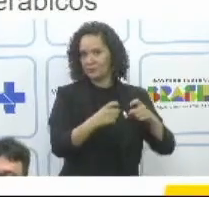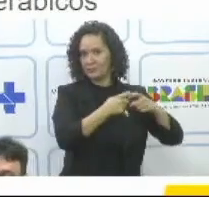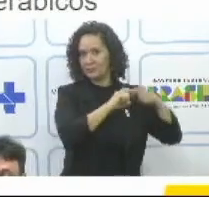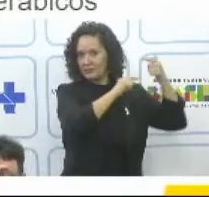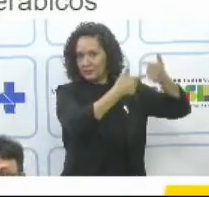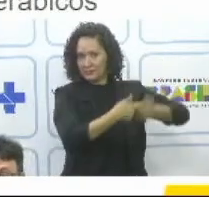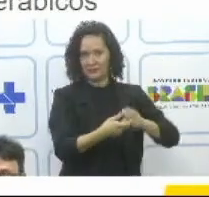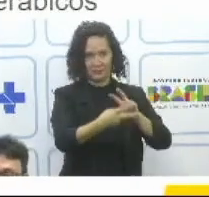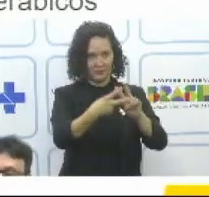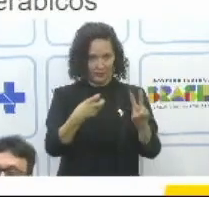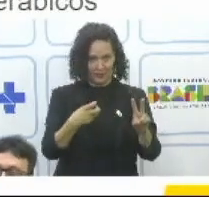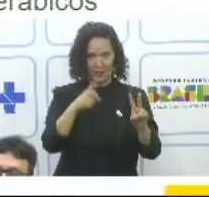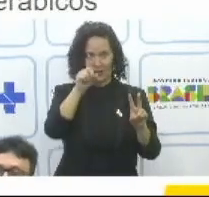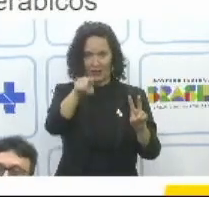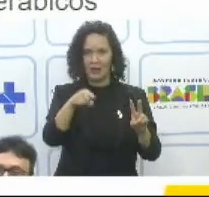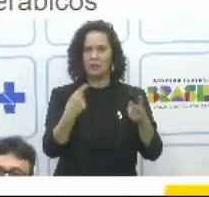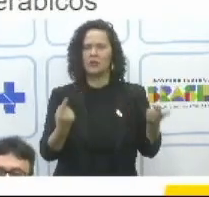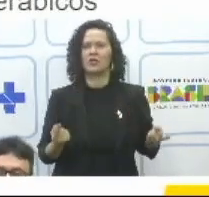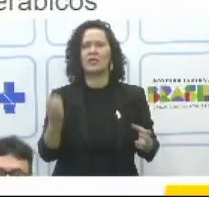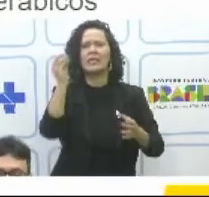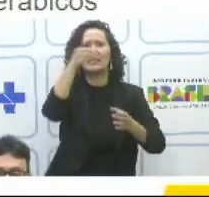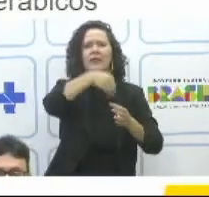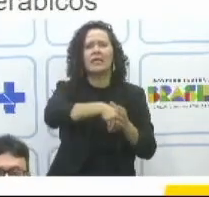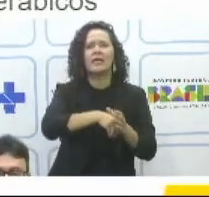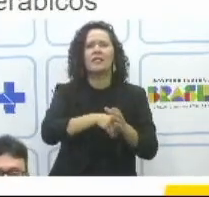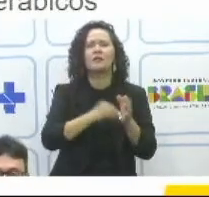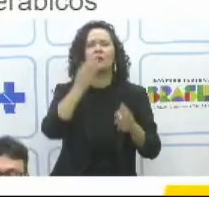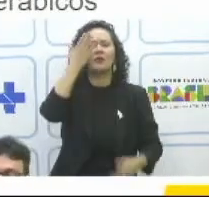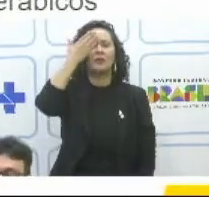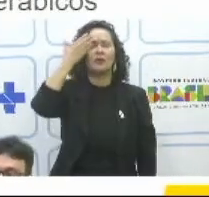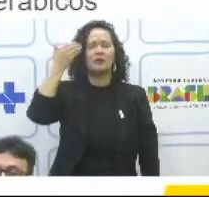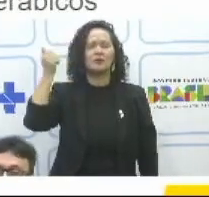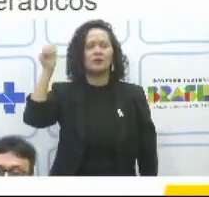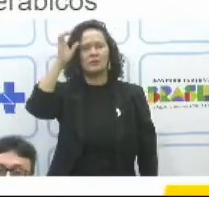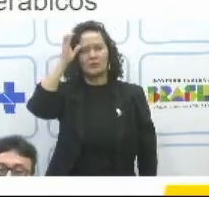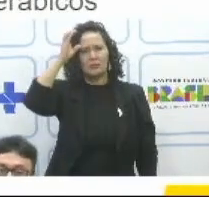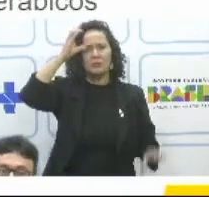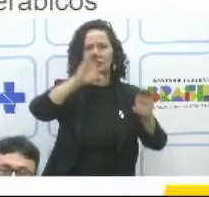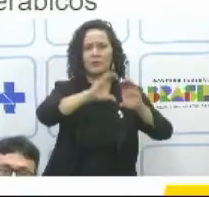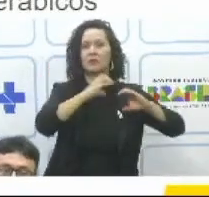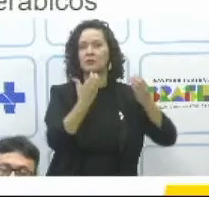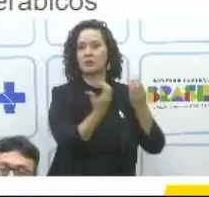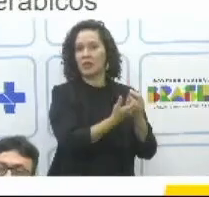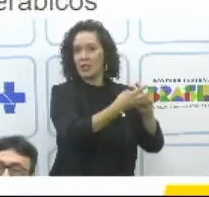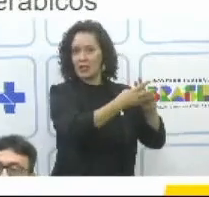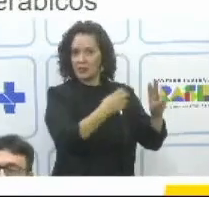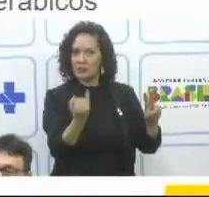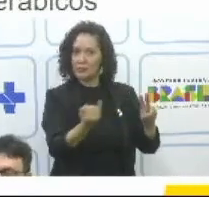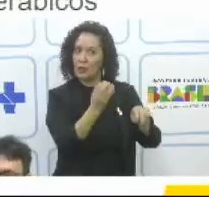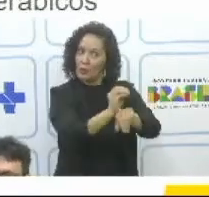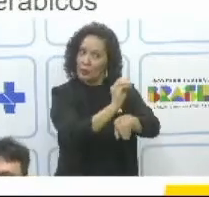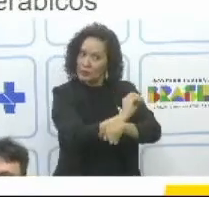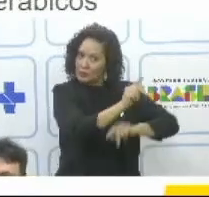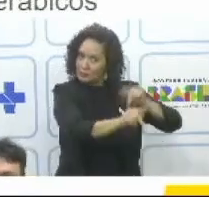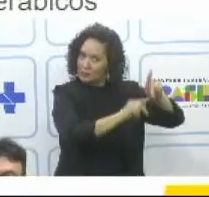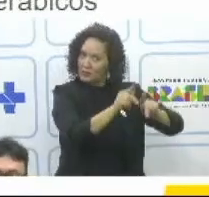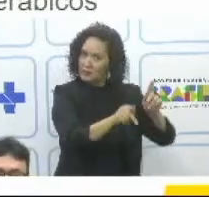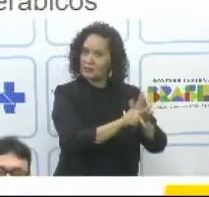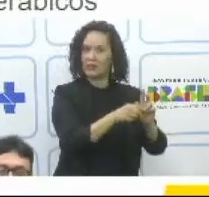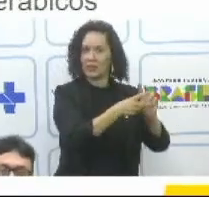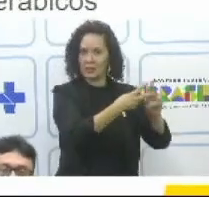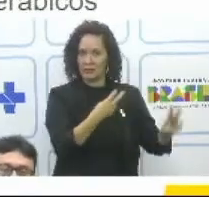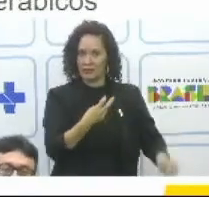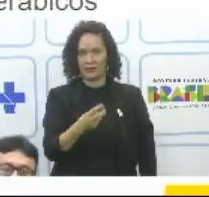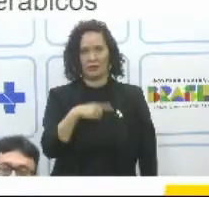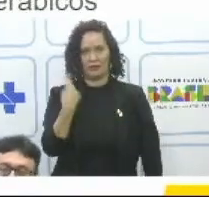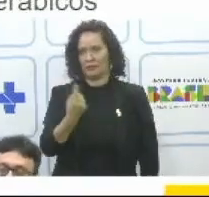indígenas como parte integrante dos saberes dessa comunidade e importante no cuidado a essa população. Mas a gente